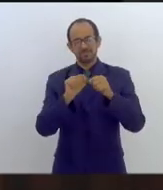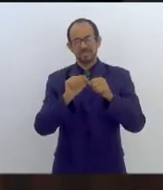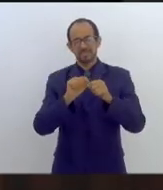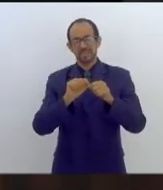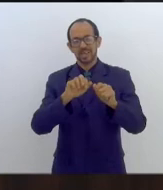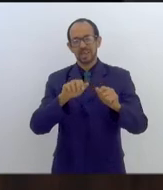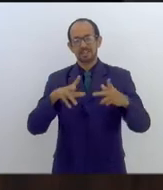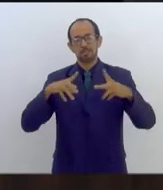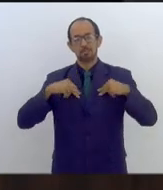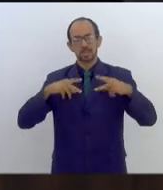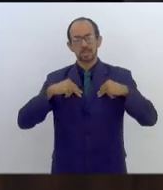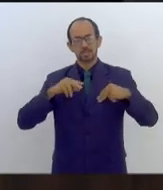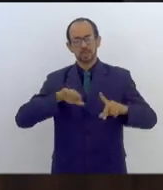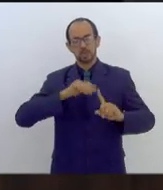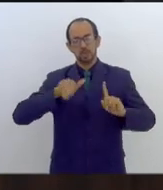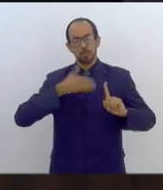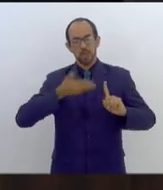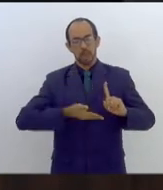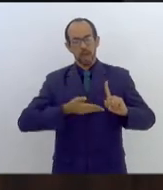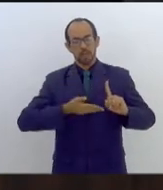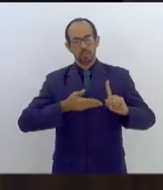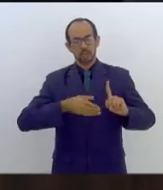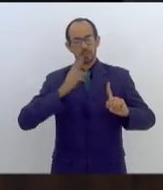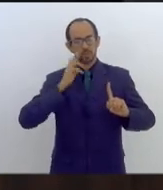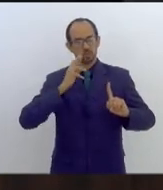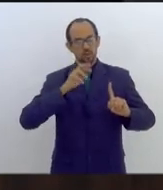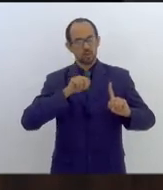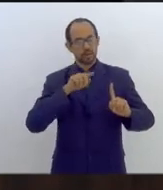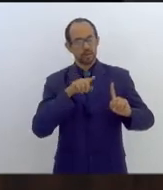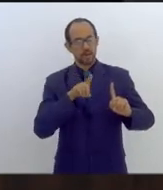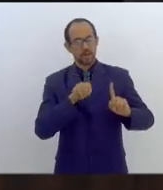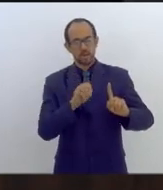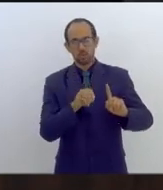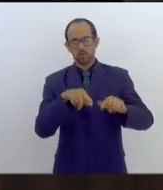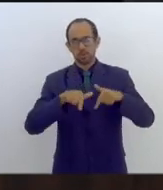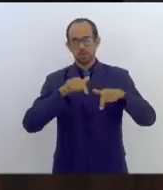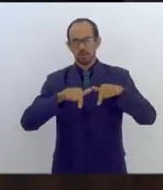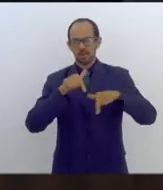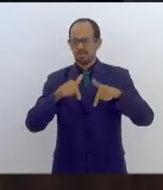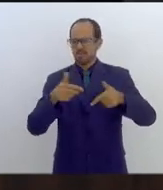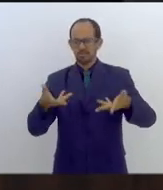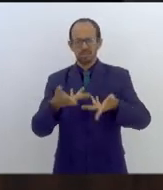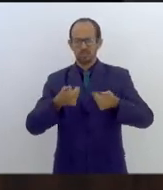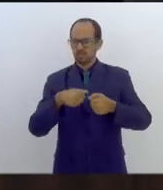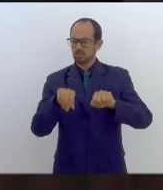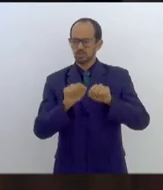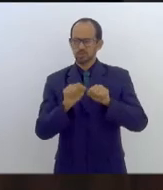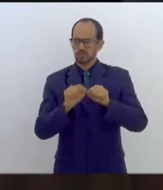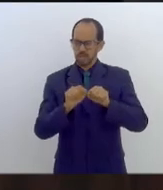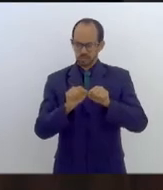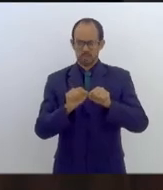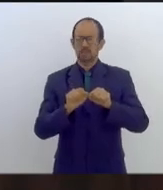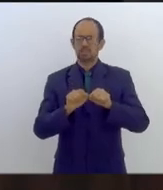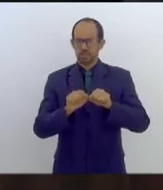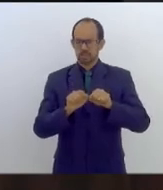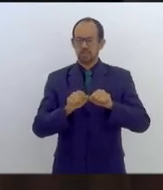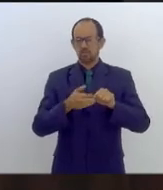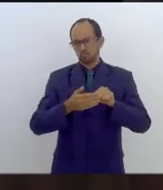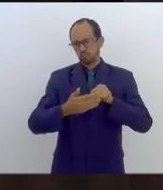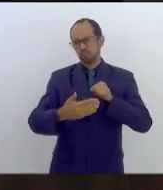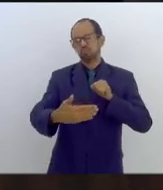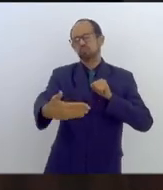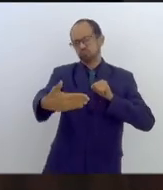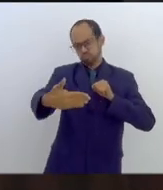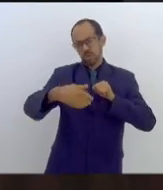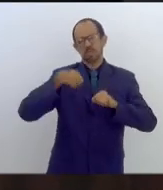merecido homenagem ao Desembargador Ricardo Alberto Pereira pelo trabalho que vem brilhantemente desenvolvendo ao longo de